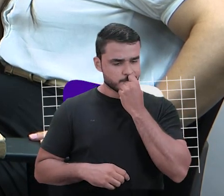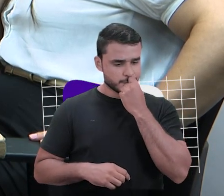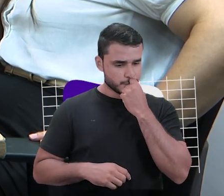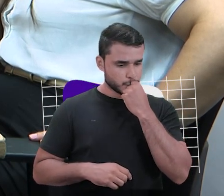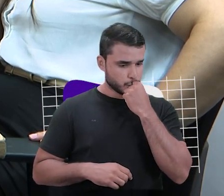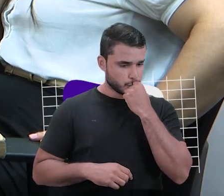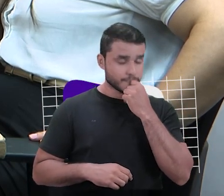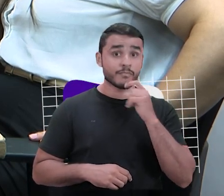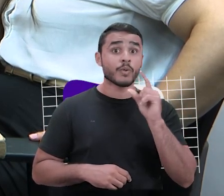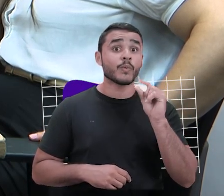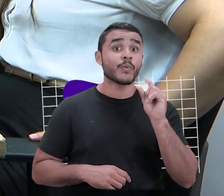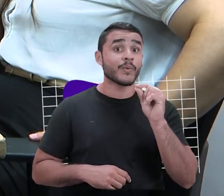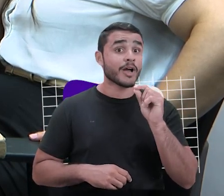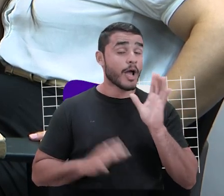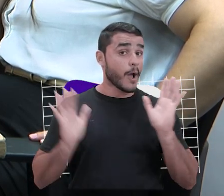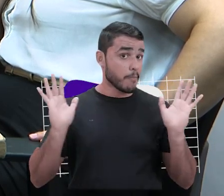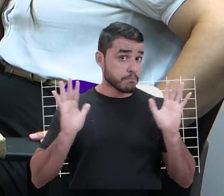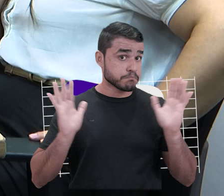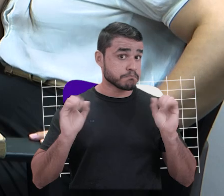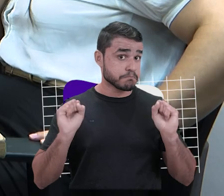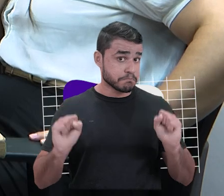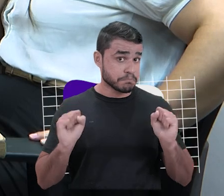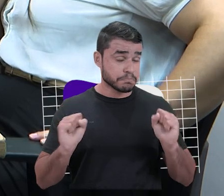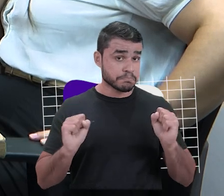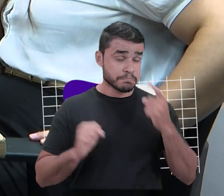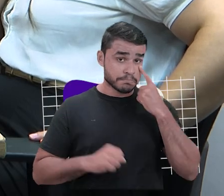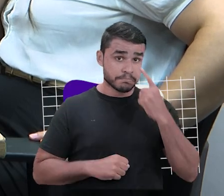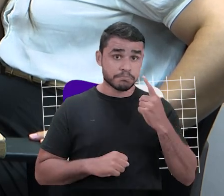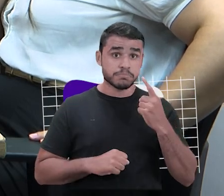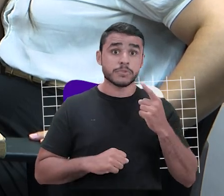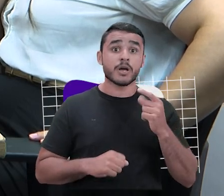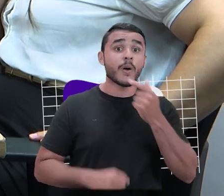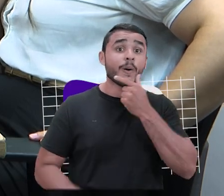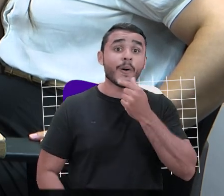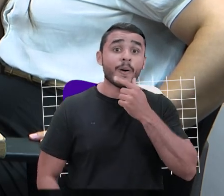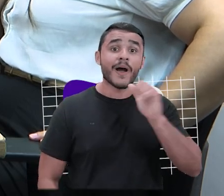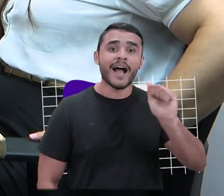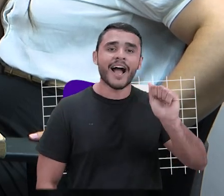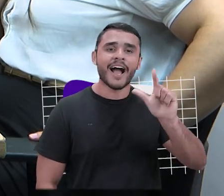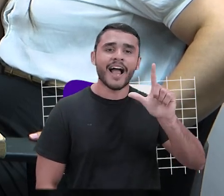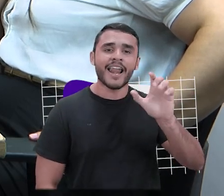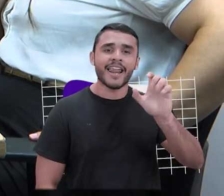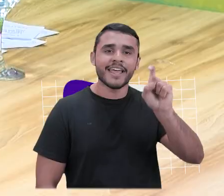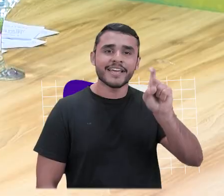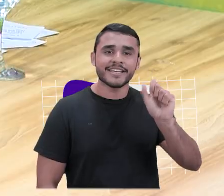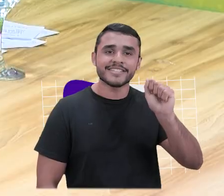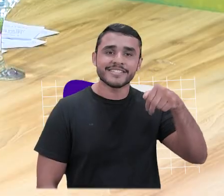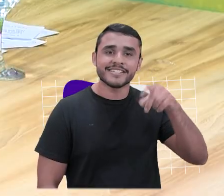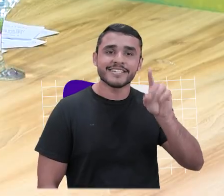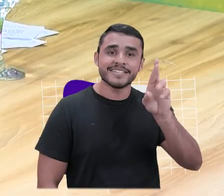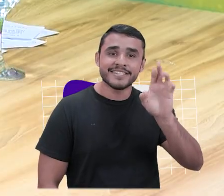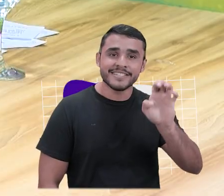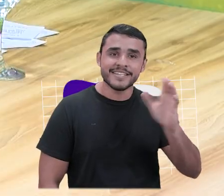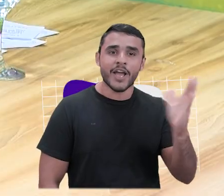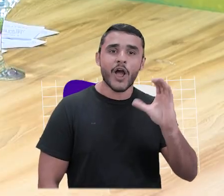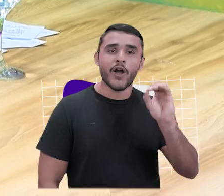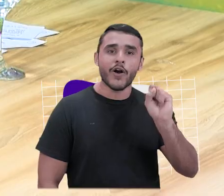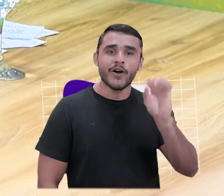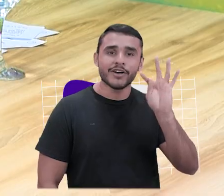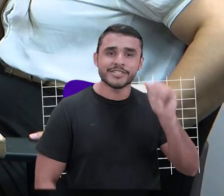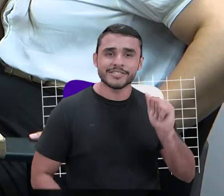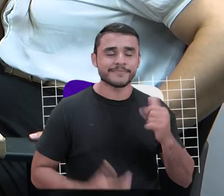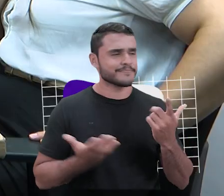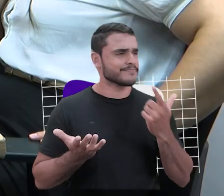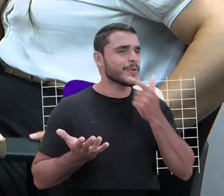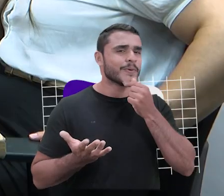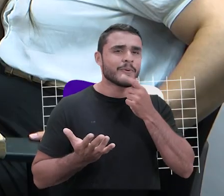meio que devolver com um desafio, pode ser? O Alexandre Costa também, eu tenho que citar ele. O Maurílio Melo, meu terapeuta, vai muita